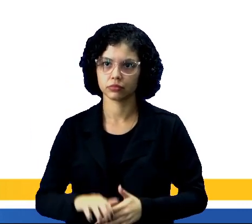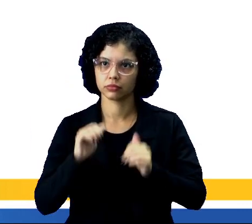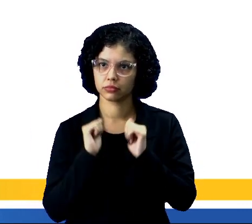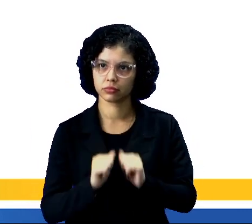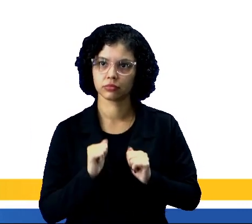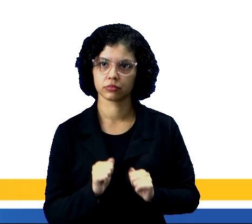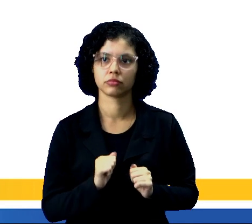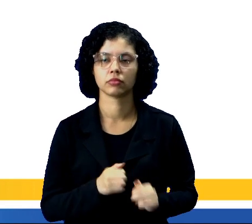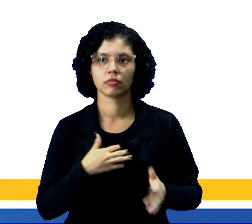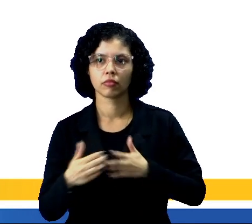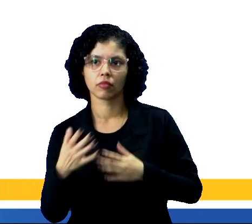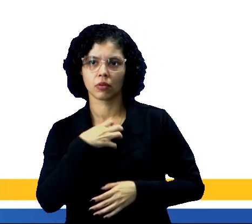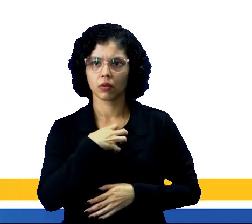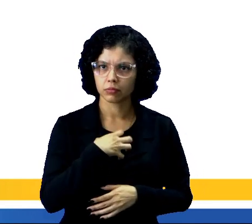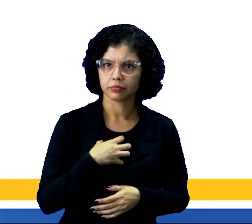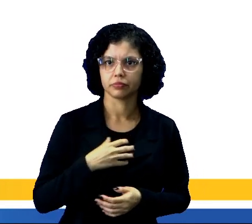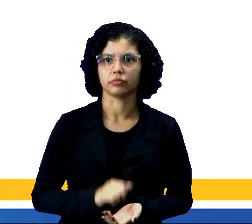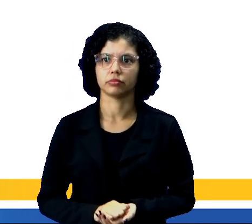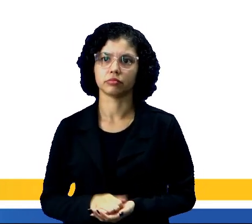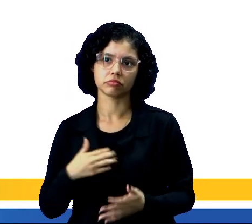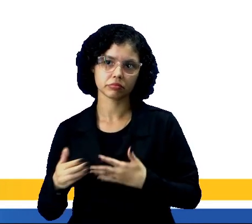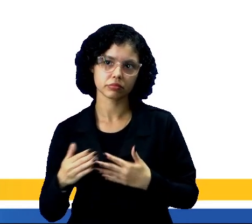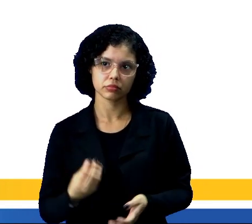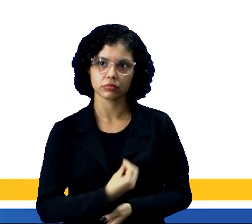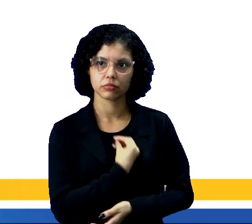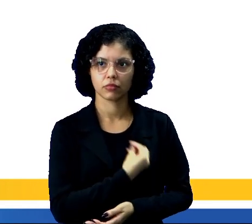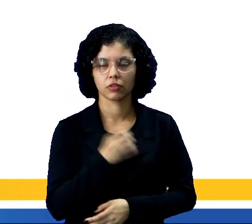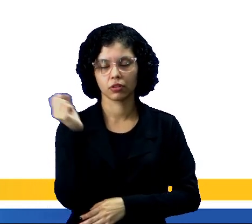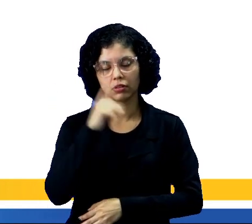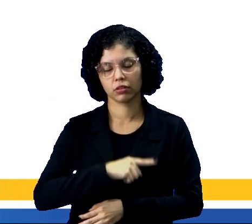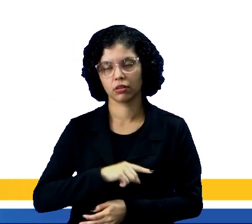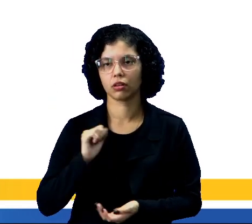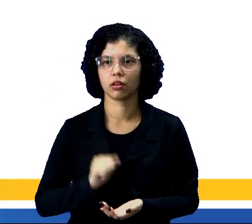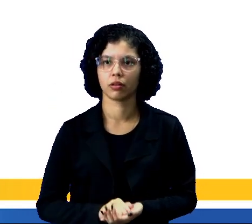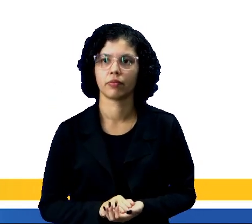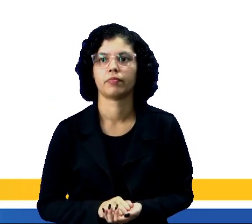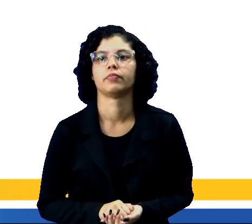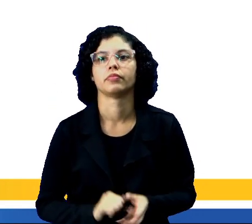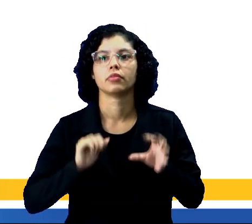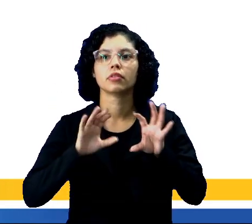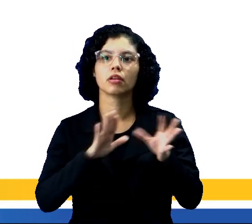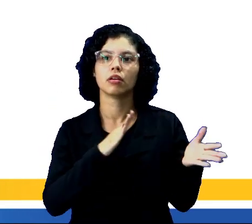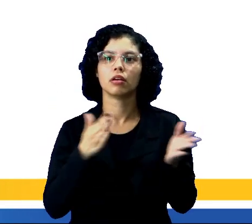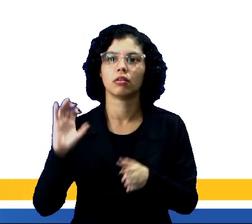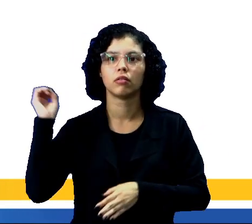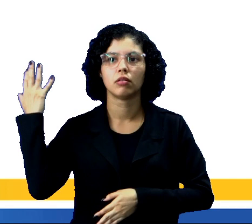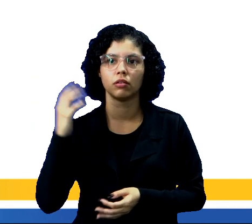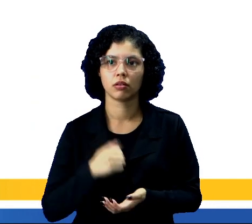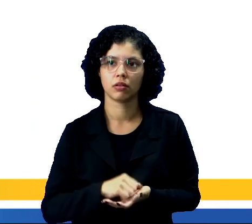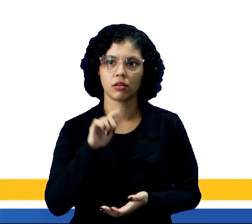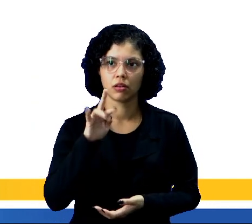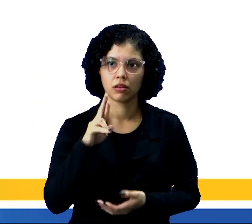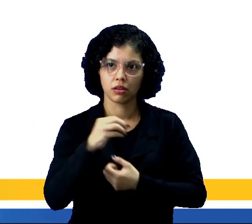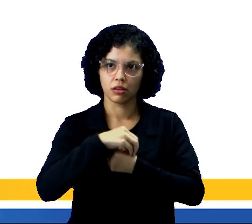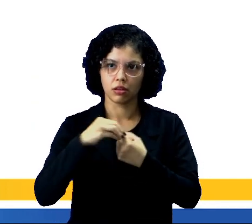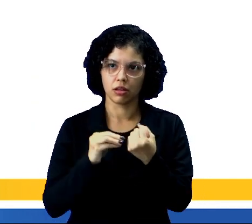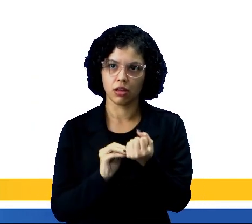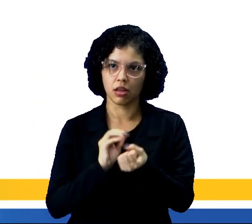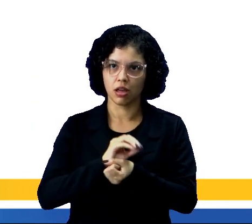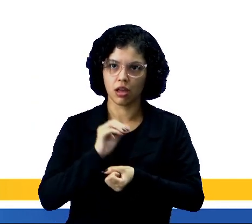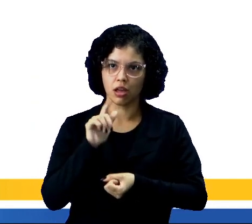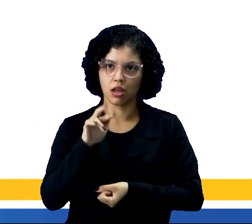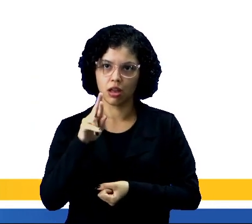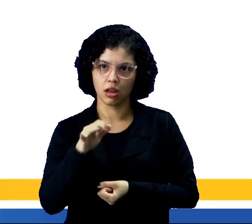aconteça. Ela pode acontecer a qualquer momento do dia, independente da presença de luz. Nessa fase acontece a síntese das moléculas